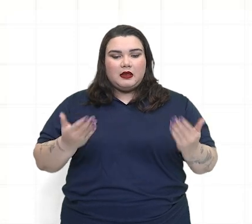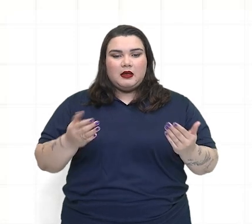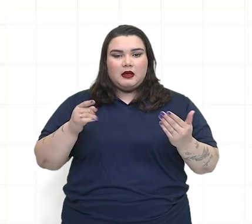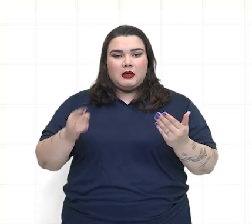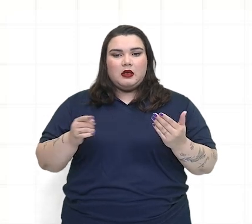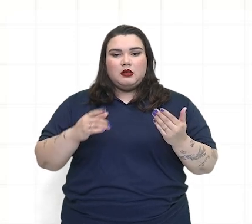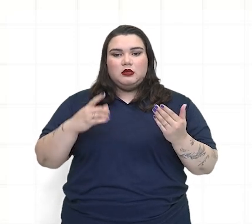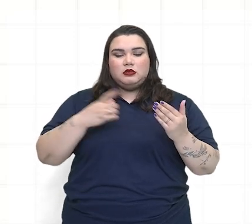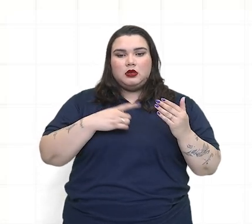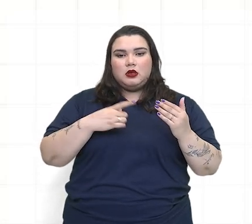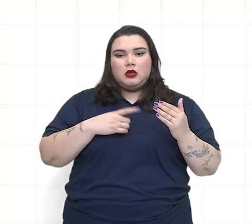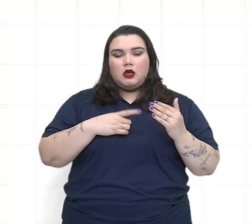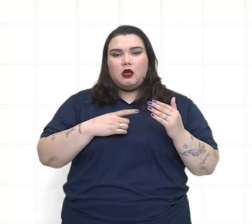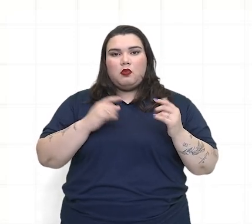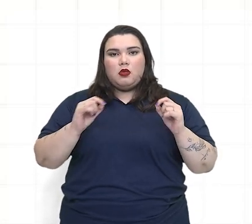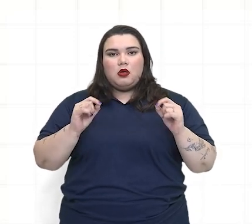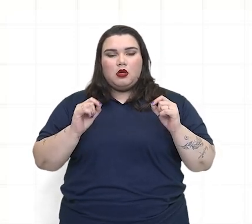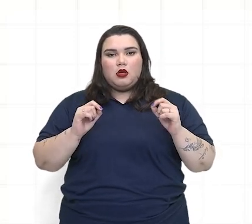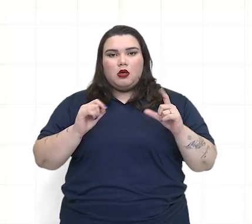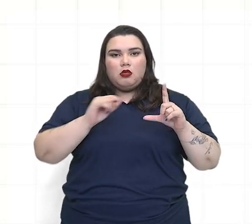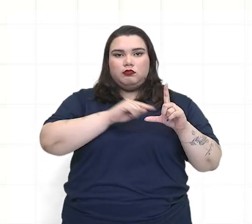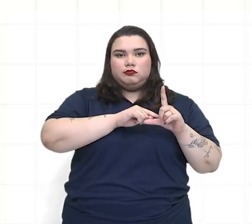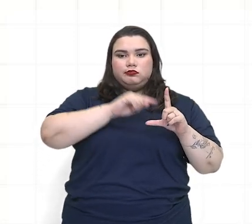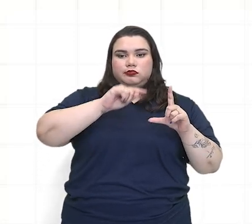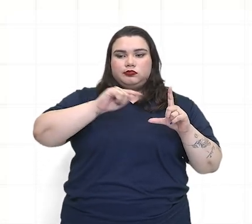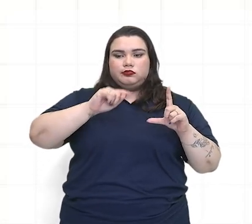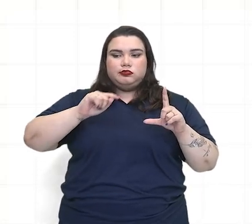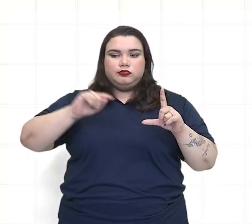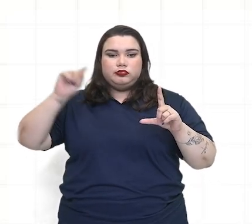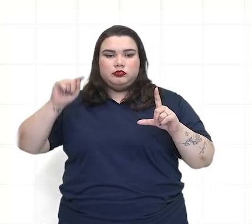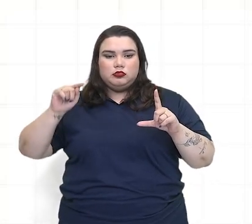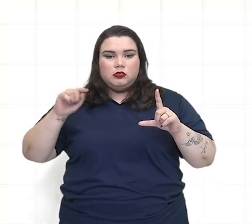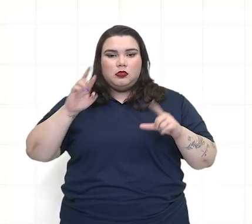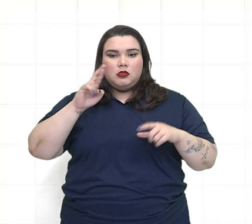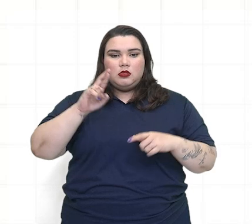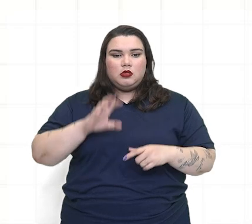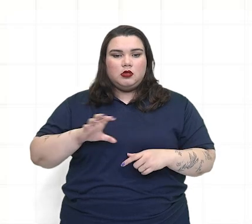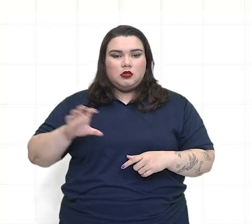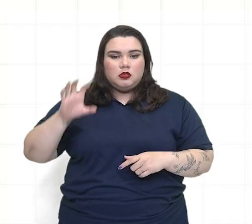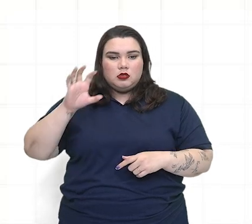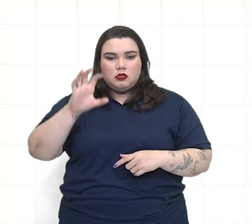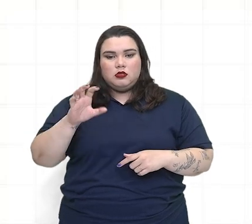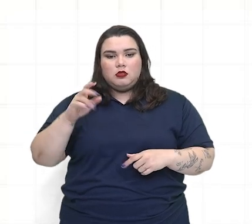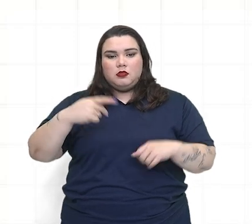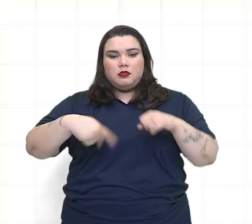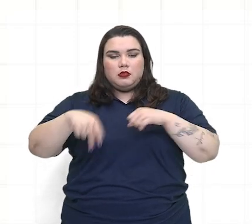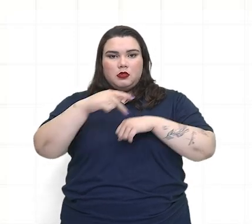ou o desempenho, né, das nossas 5 regiões que contemplam aí o nosso